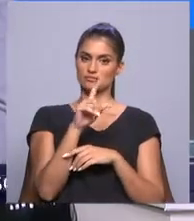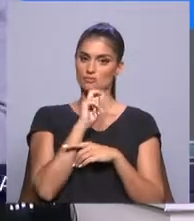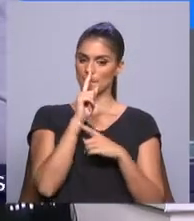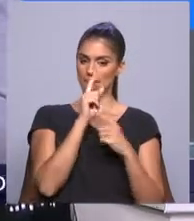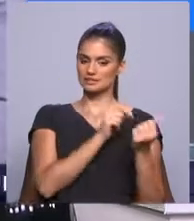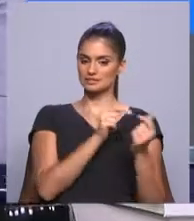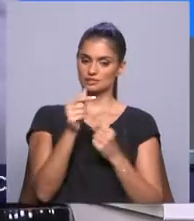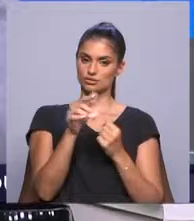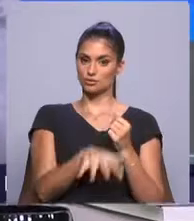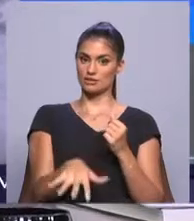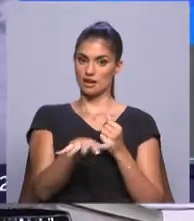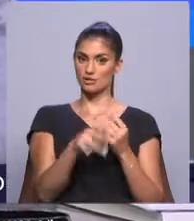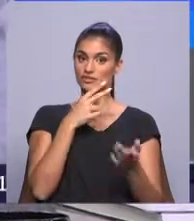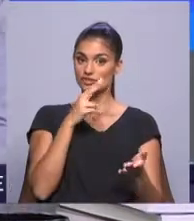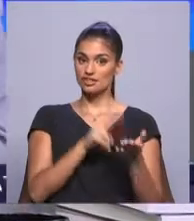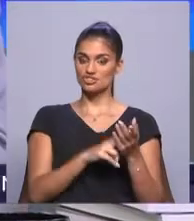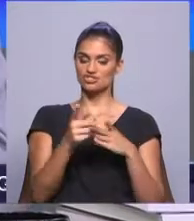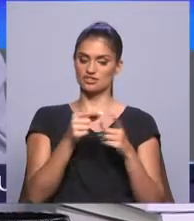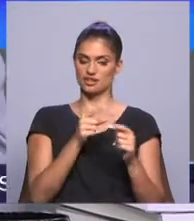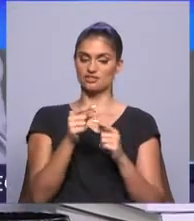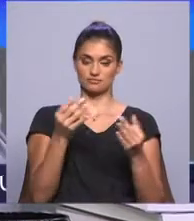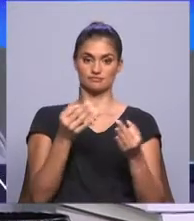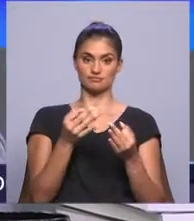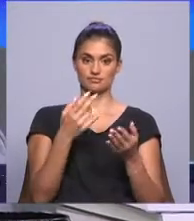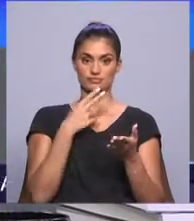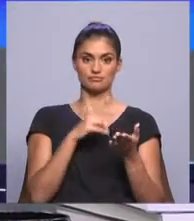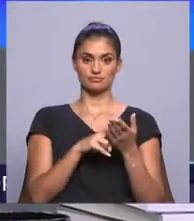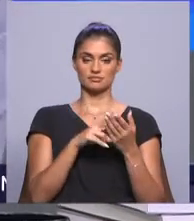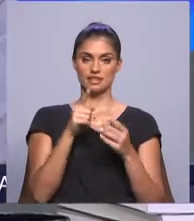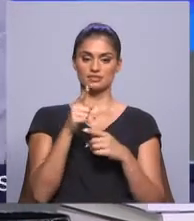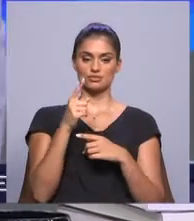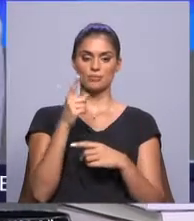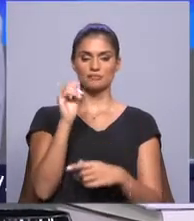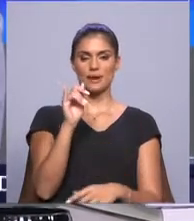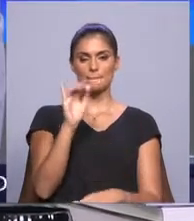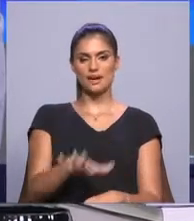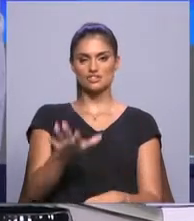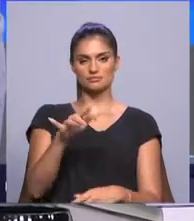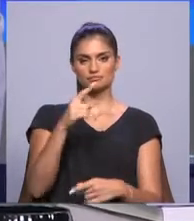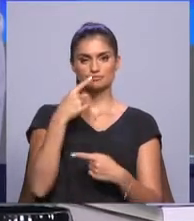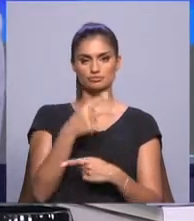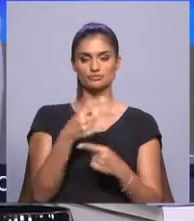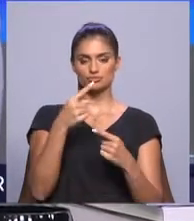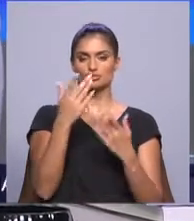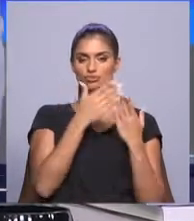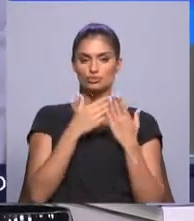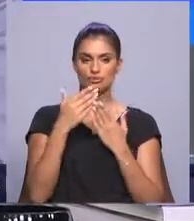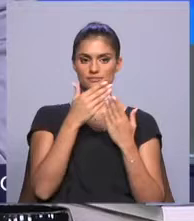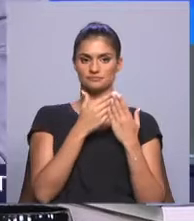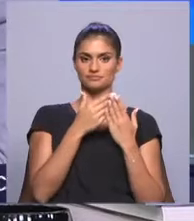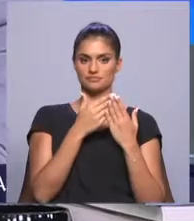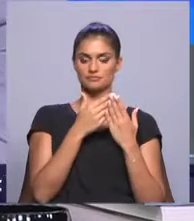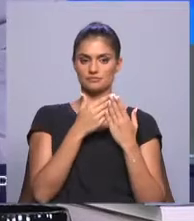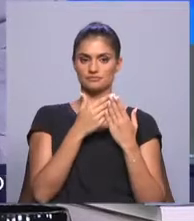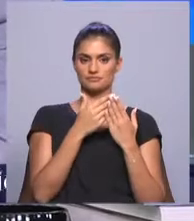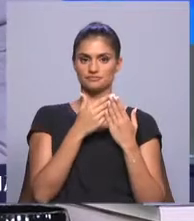também no mundo das verdadeiras estrelas. É pelo menos esse o retrato que nos é dado por um estudo que nos leva